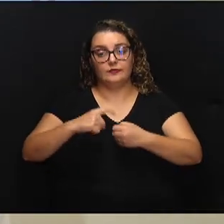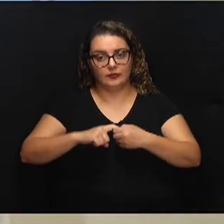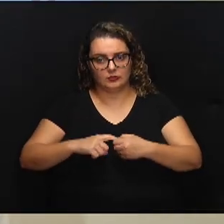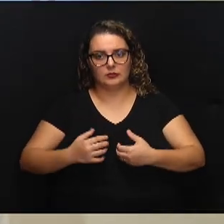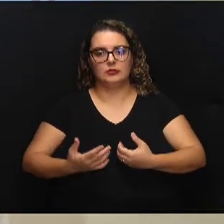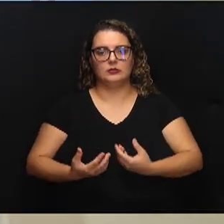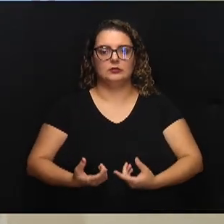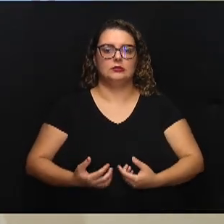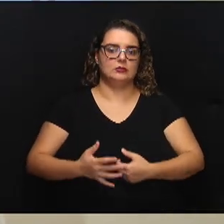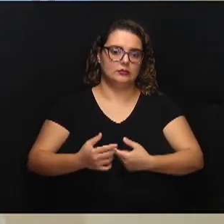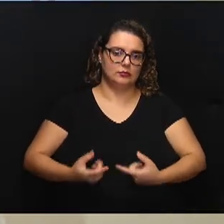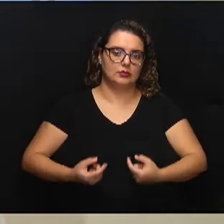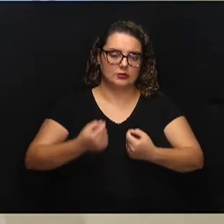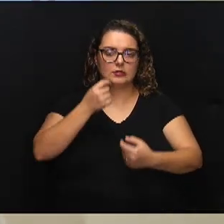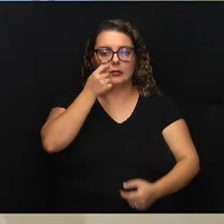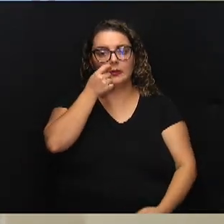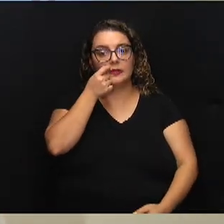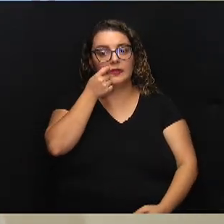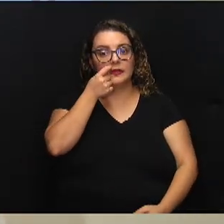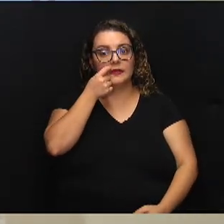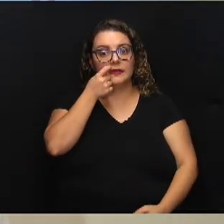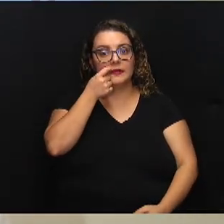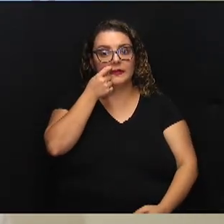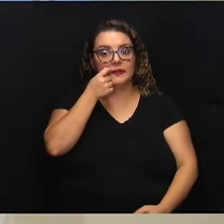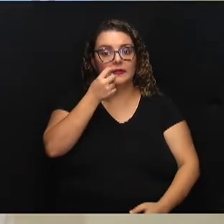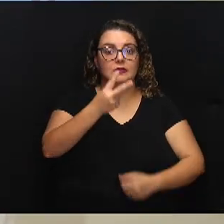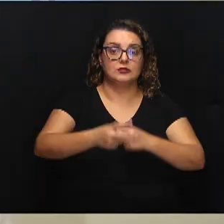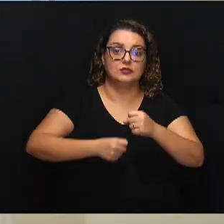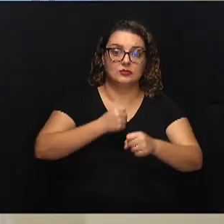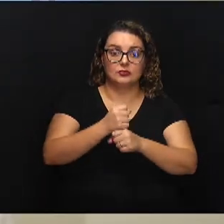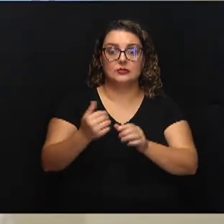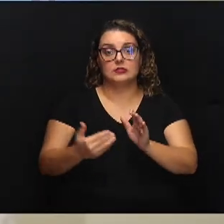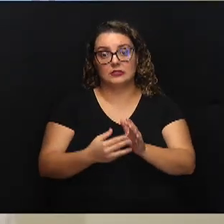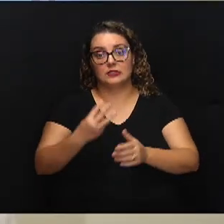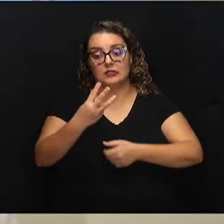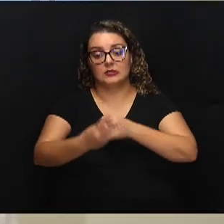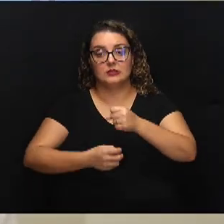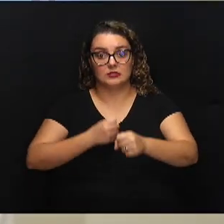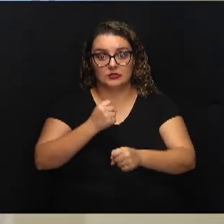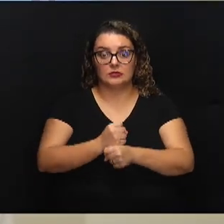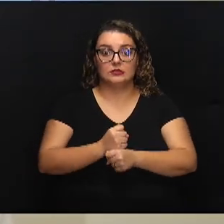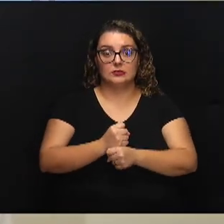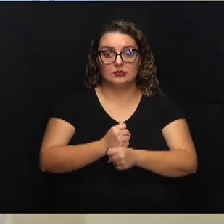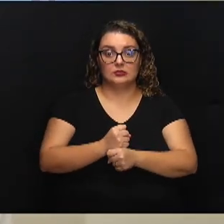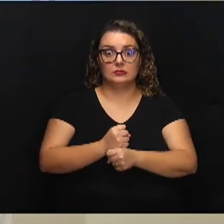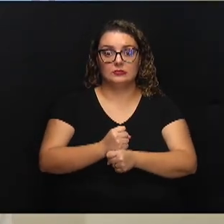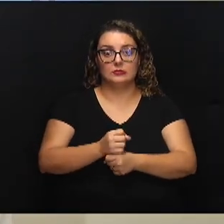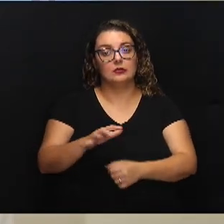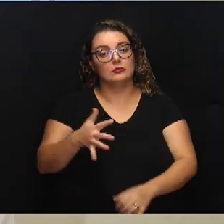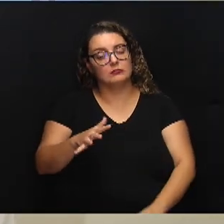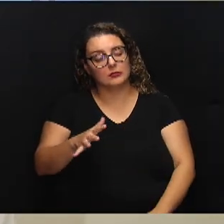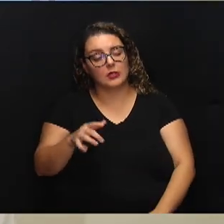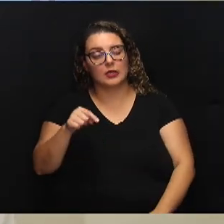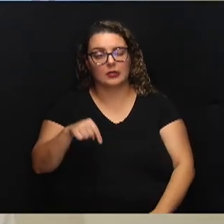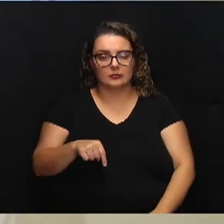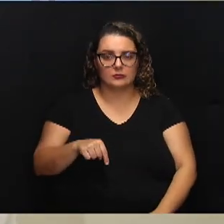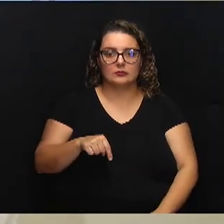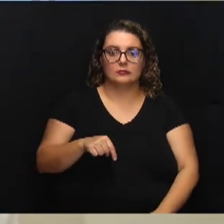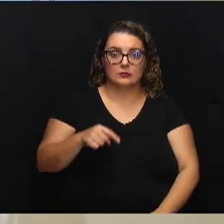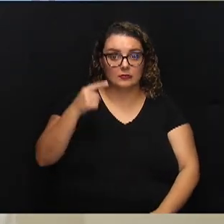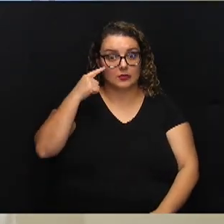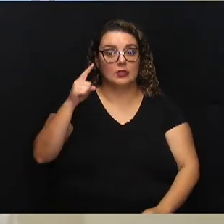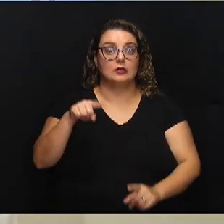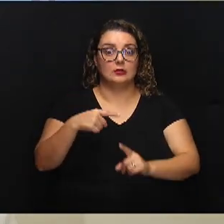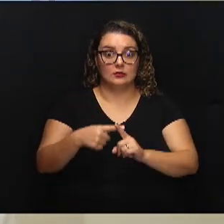essa terapia de manutenção, ela tende a durar de 2 a 3 anos. Então, essas pacientes acabam passando, pelo menos, aqui sendo muito